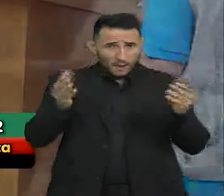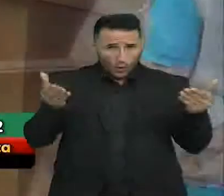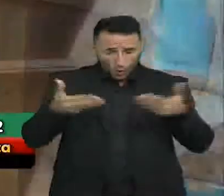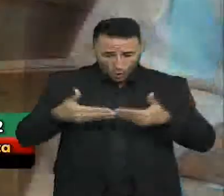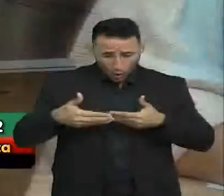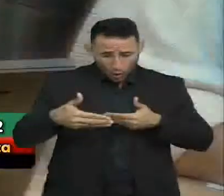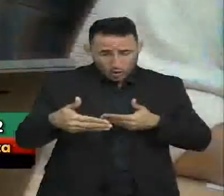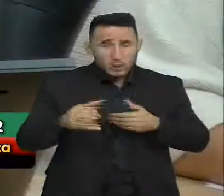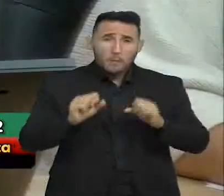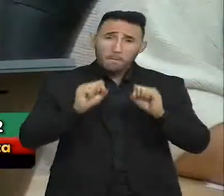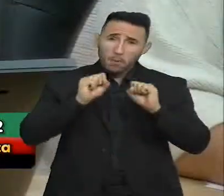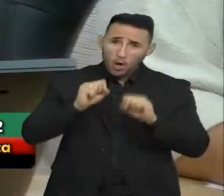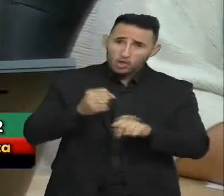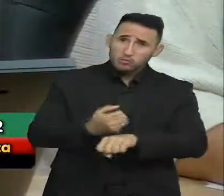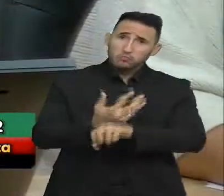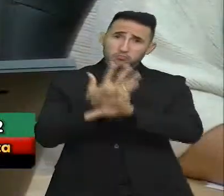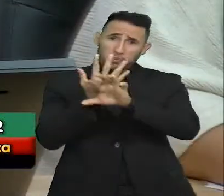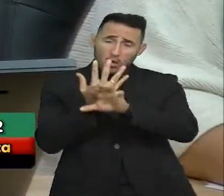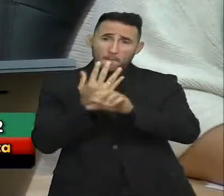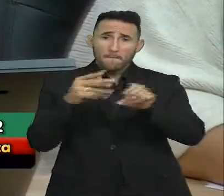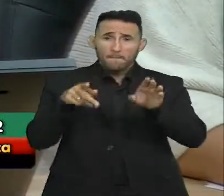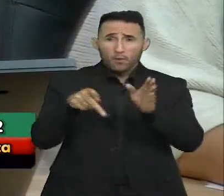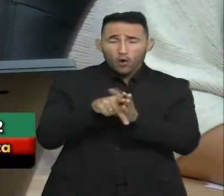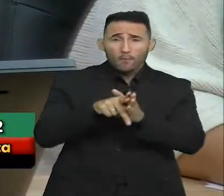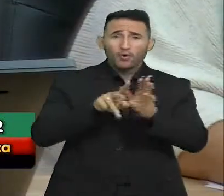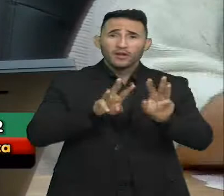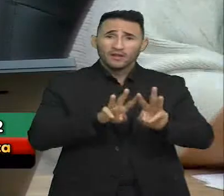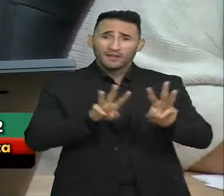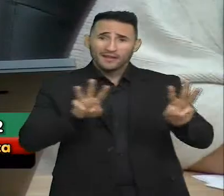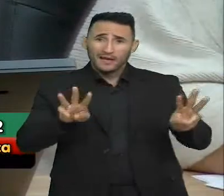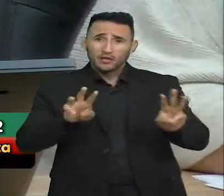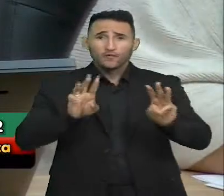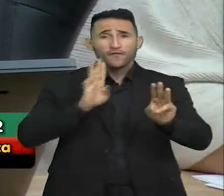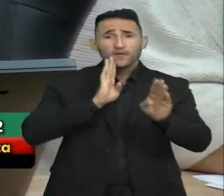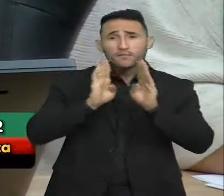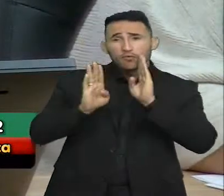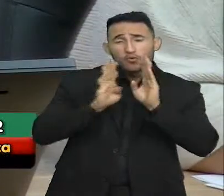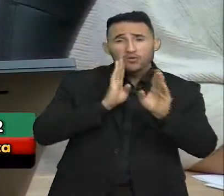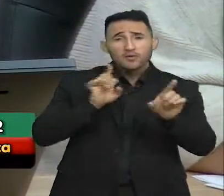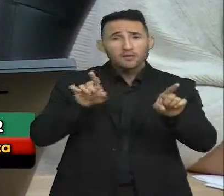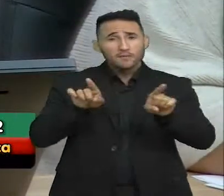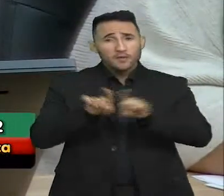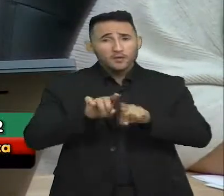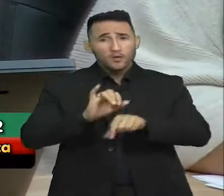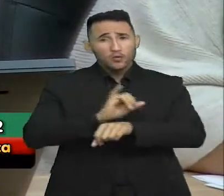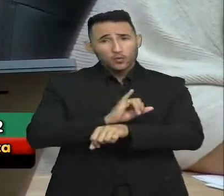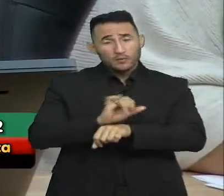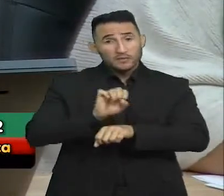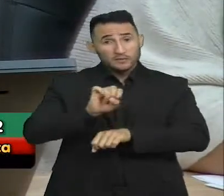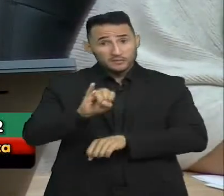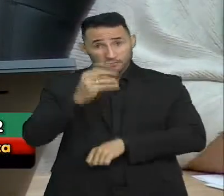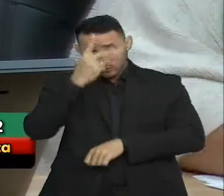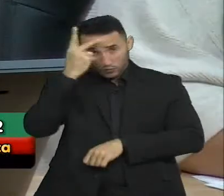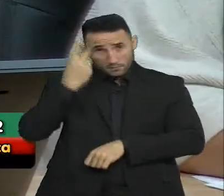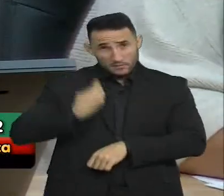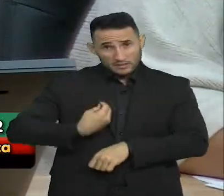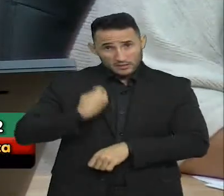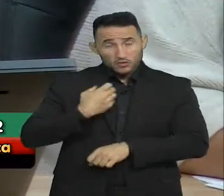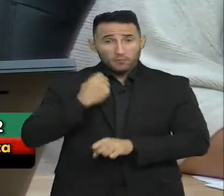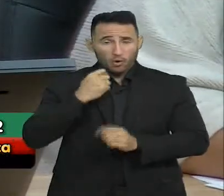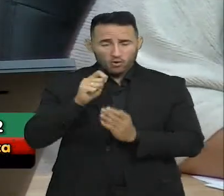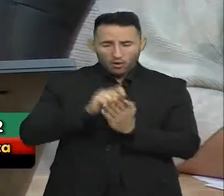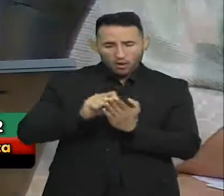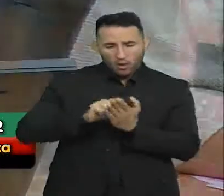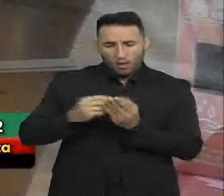pública por videoconferência na página da TV Câmara, no Facebook, e para quem estiver presente, também pode entregar as